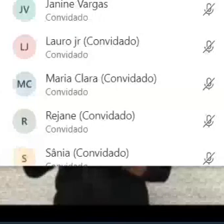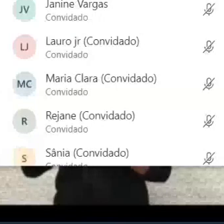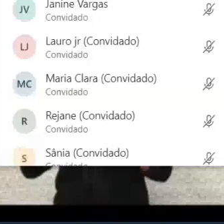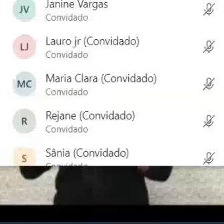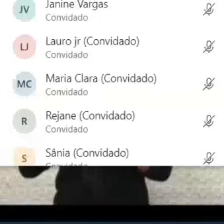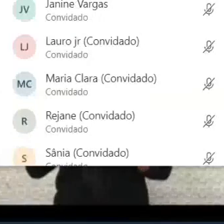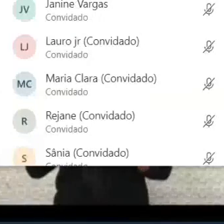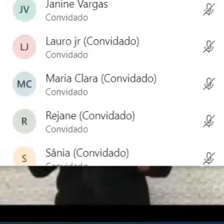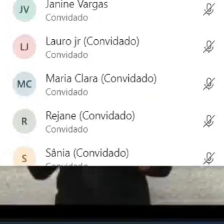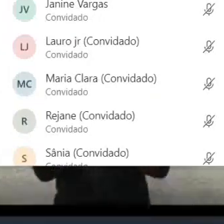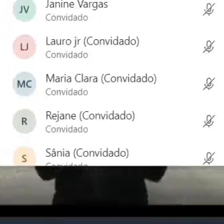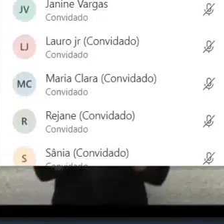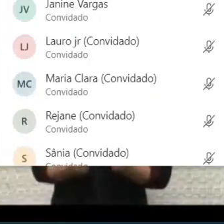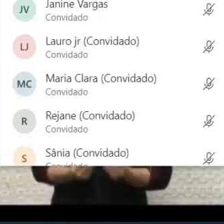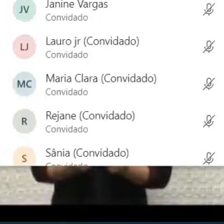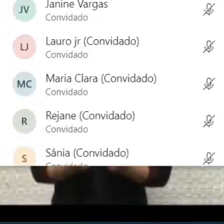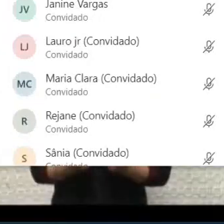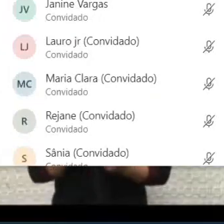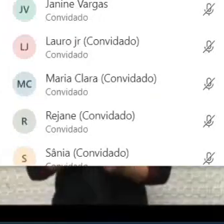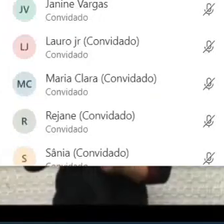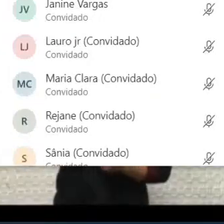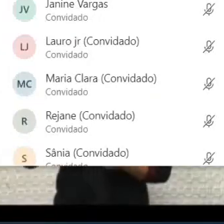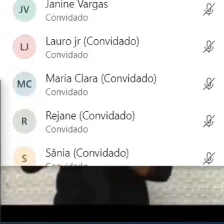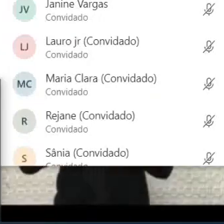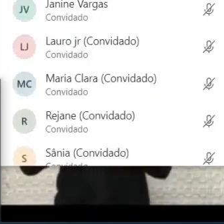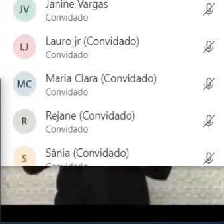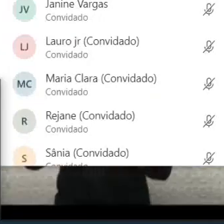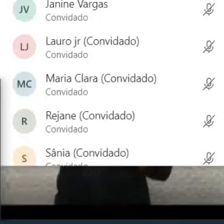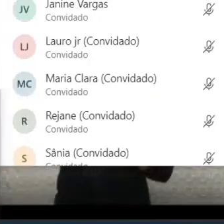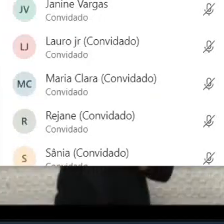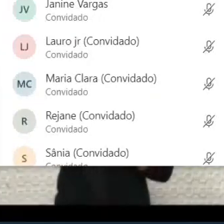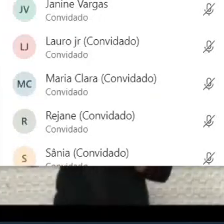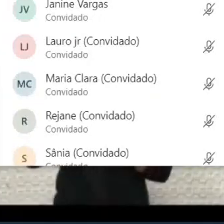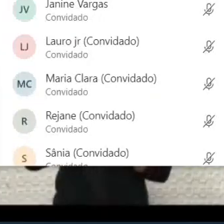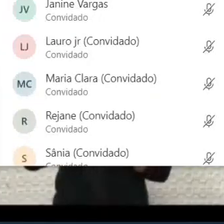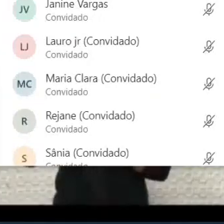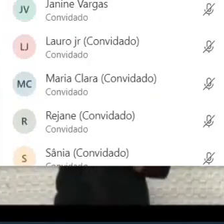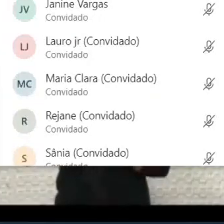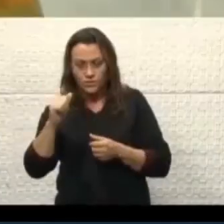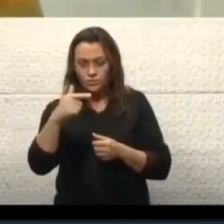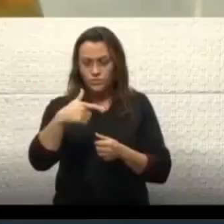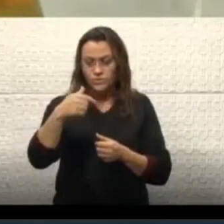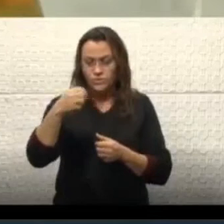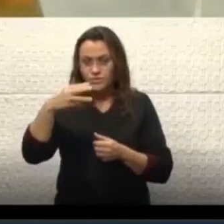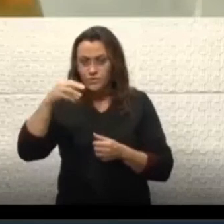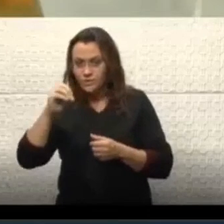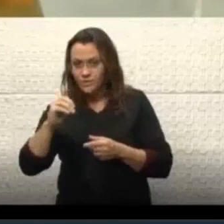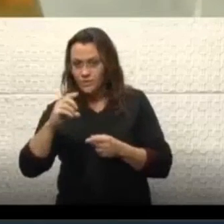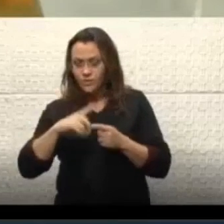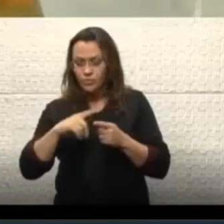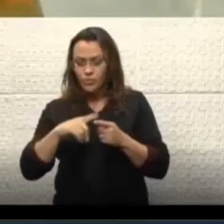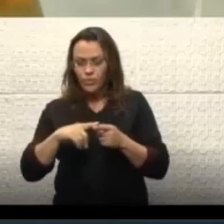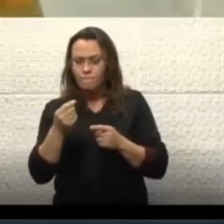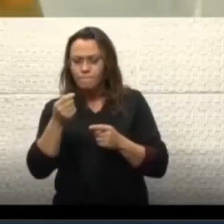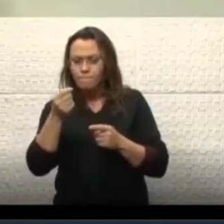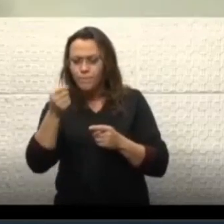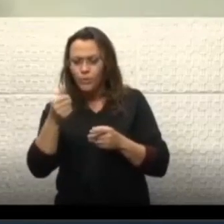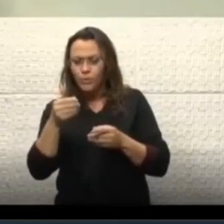primeira filtragem, a peneira número 230, como está no roteiro de vocês. Por quê? Porque ela vai ter uma porosidade bem